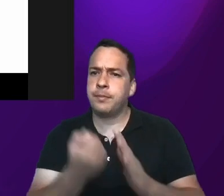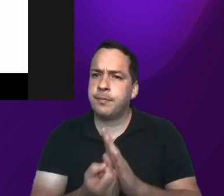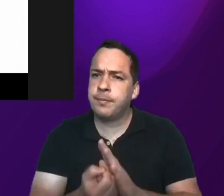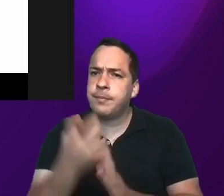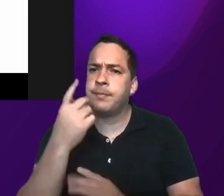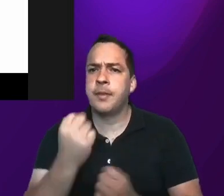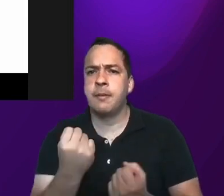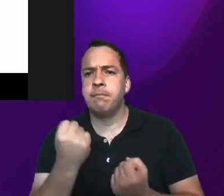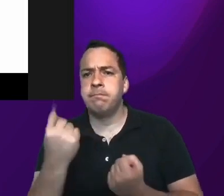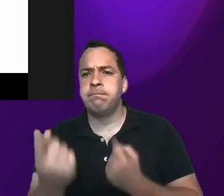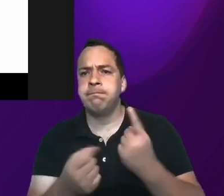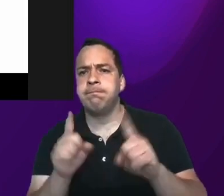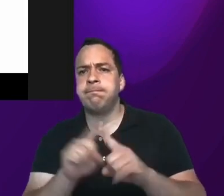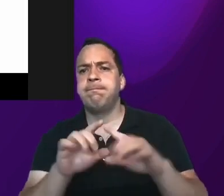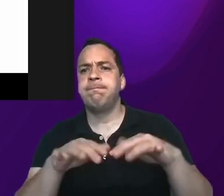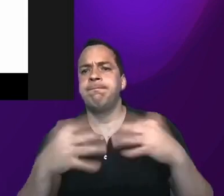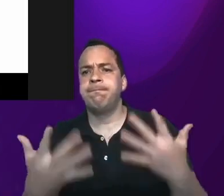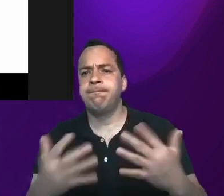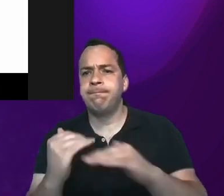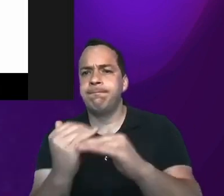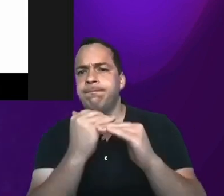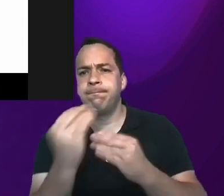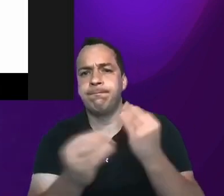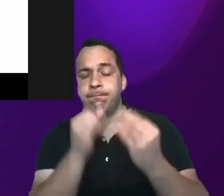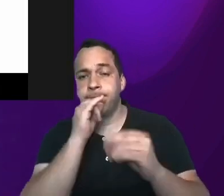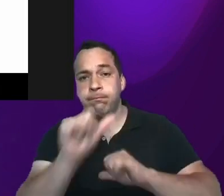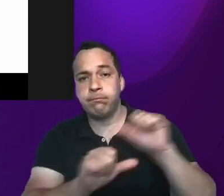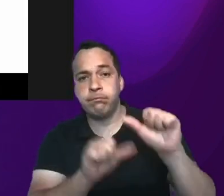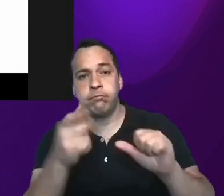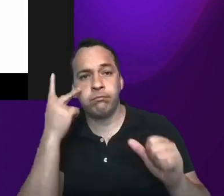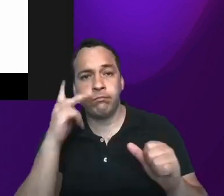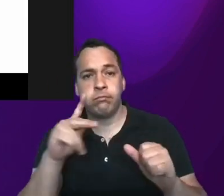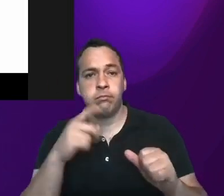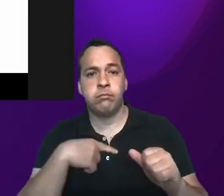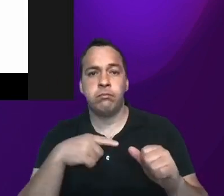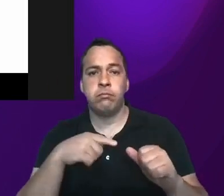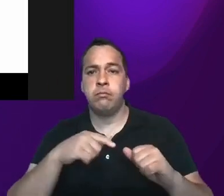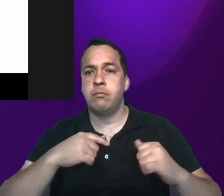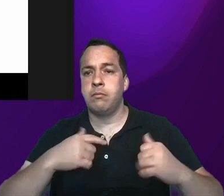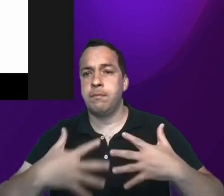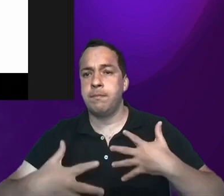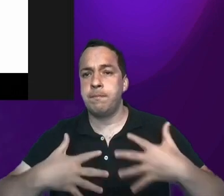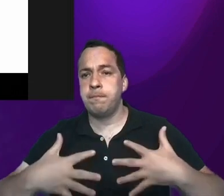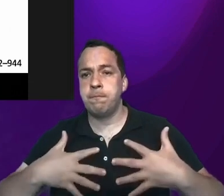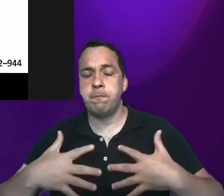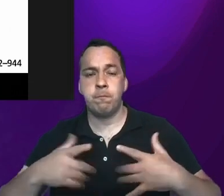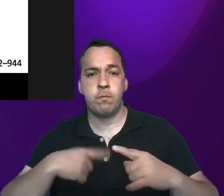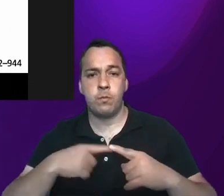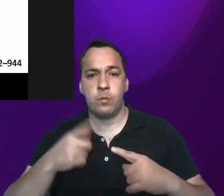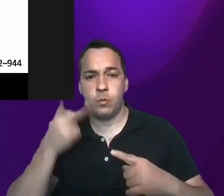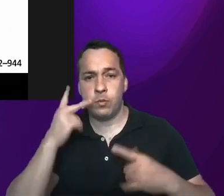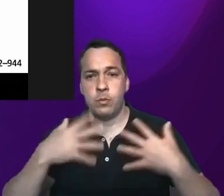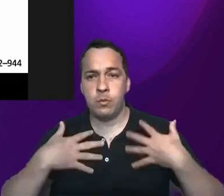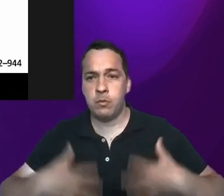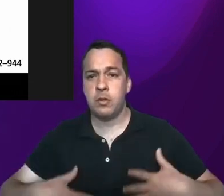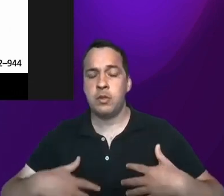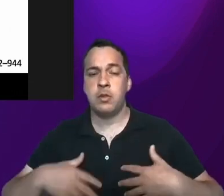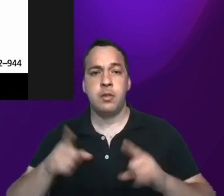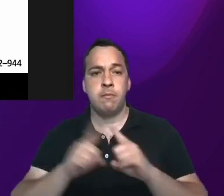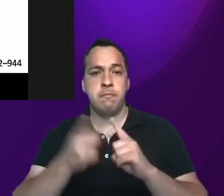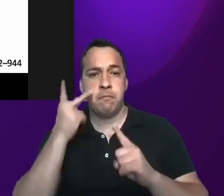e qual é o padrão de alteração da movimentação da parede cardíaca durante a diálise em pacientes